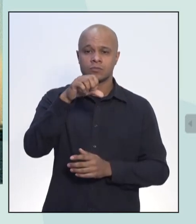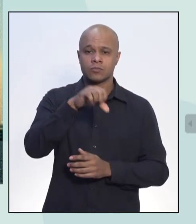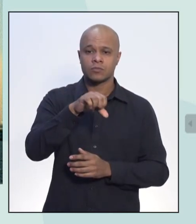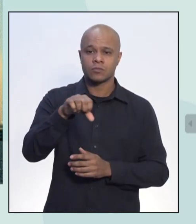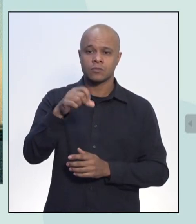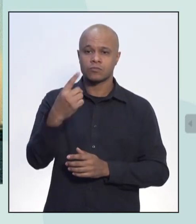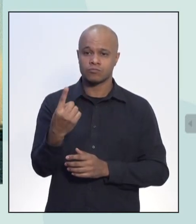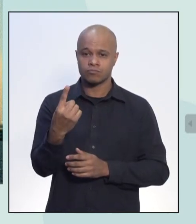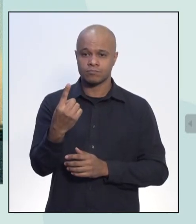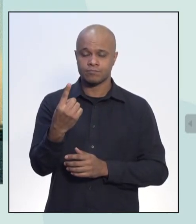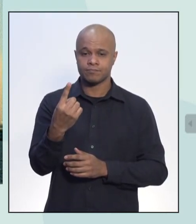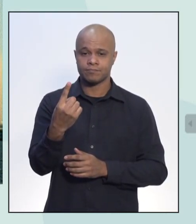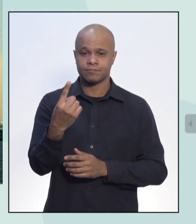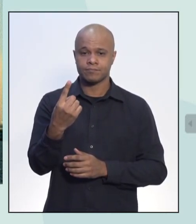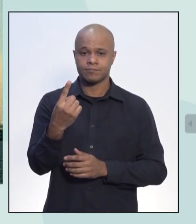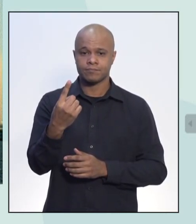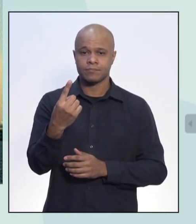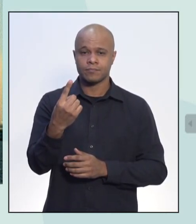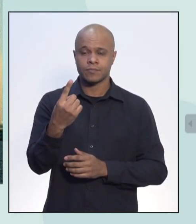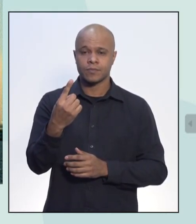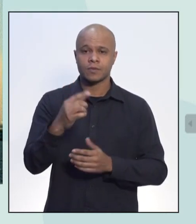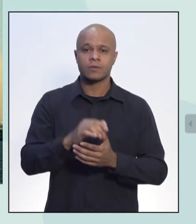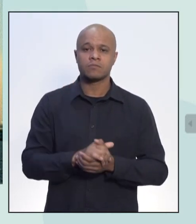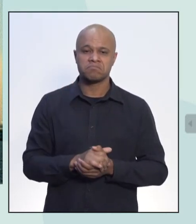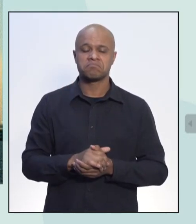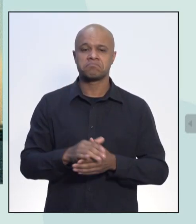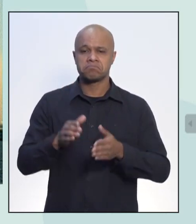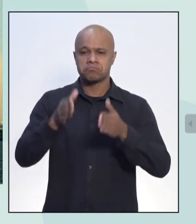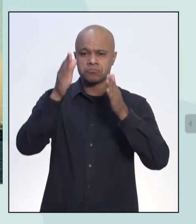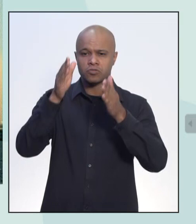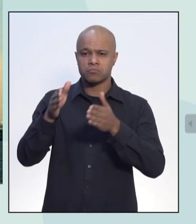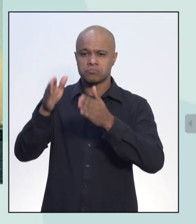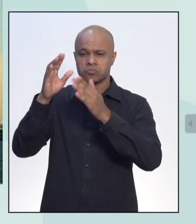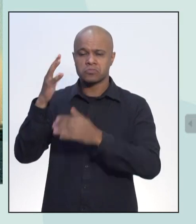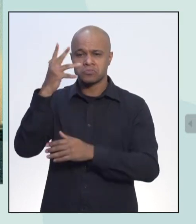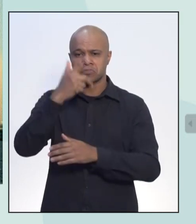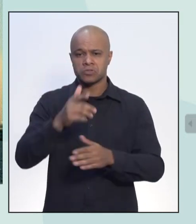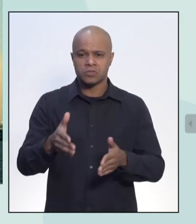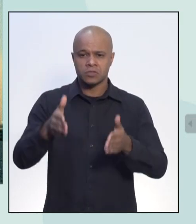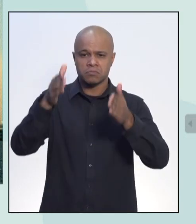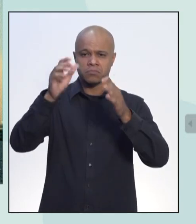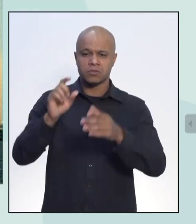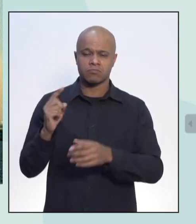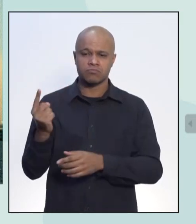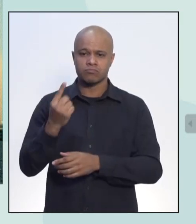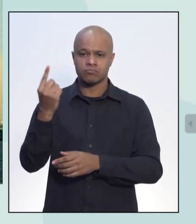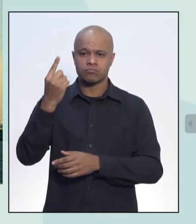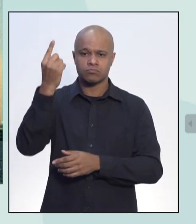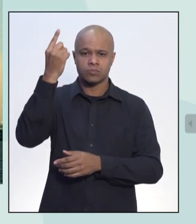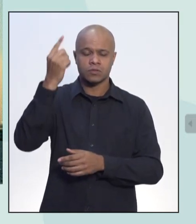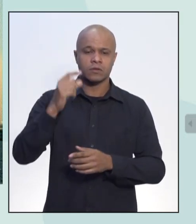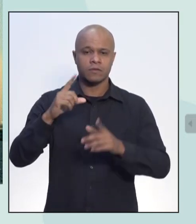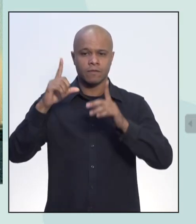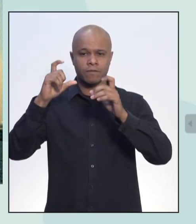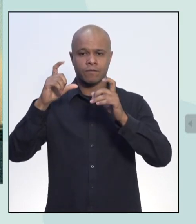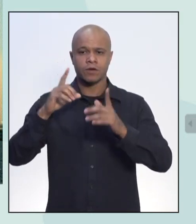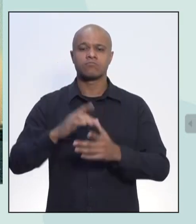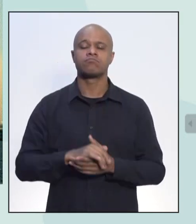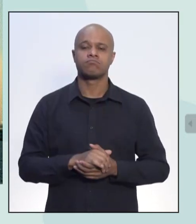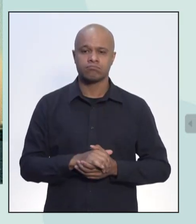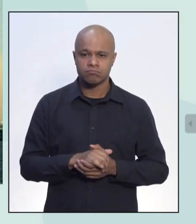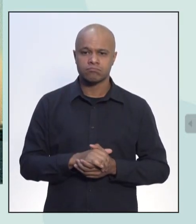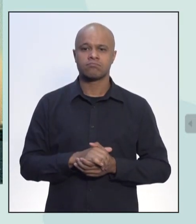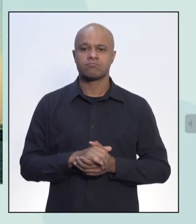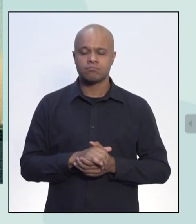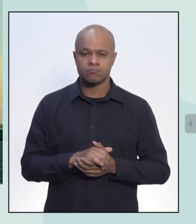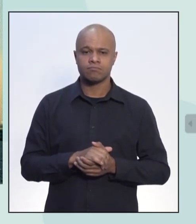1991. Né, então, elas tinham um destaque aí muito amplo. Né, você tirava uma foto e aparecia. Né, eu lembro,